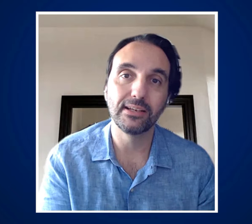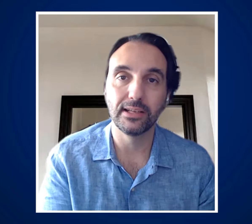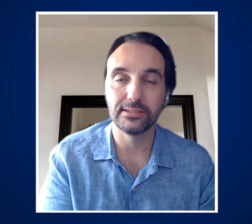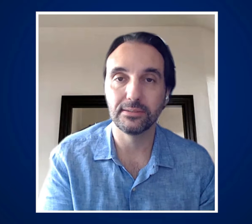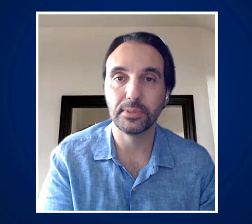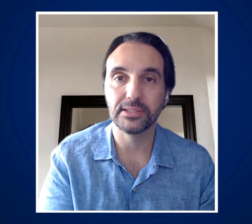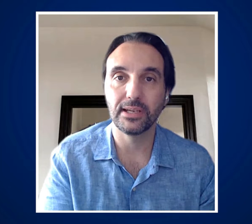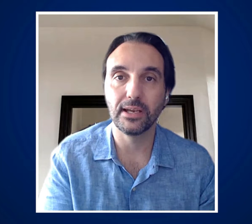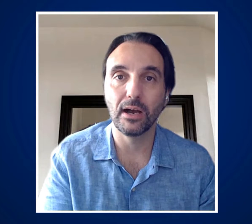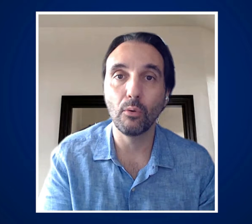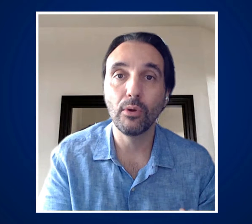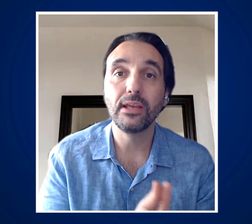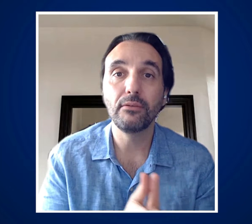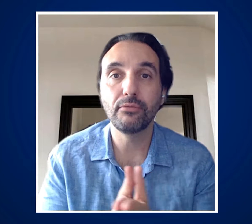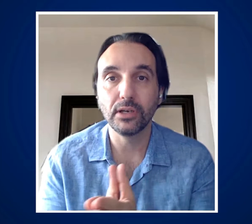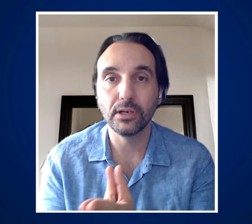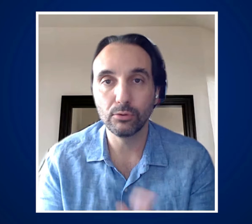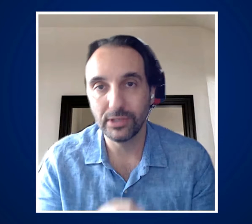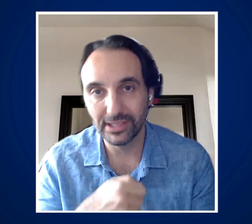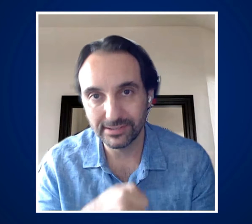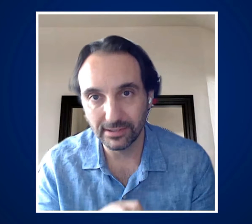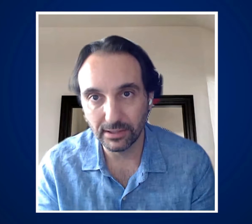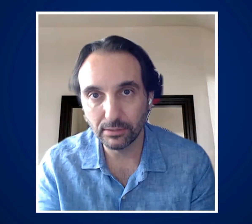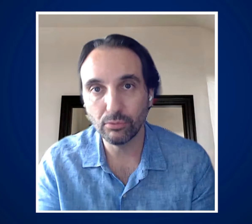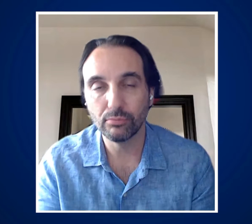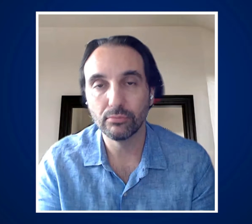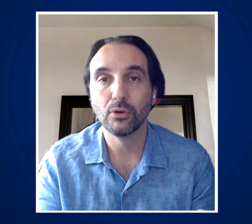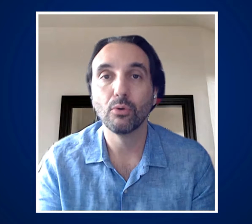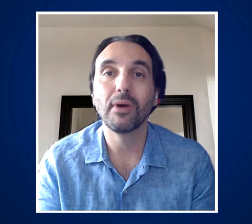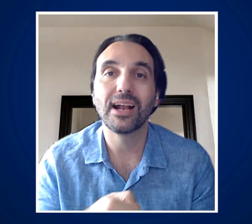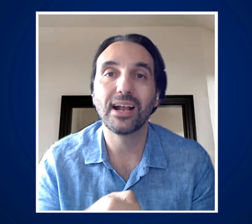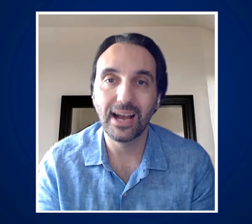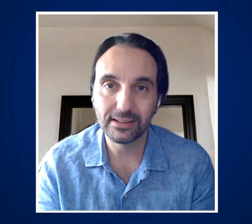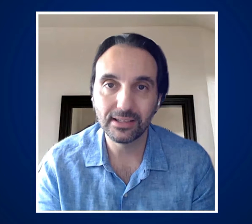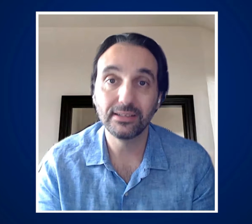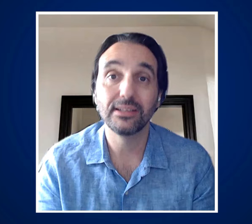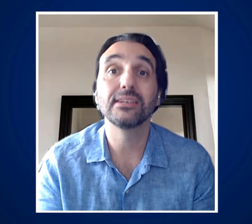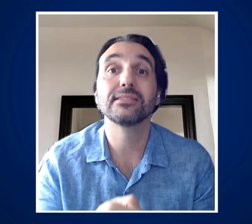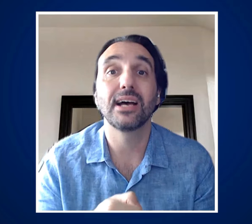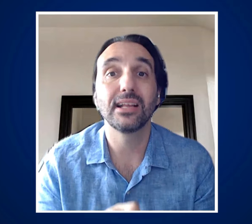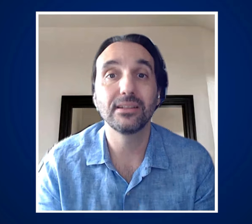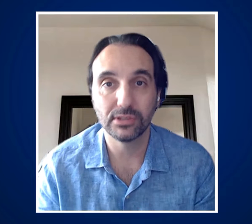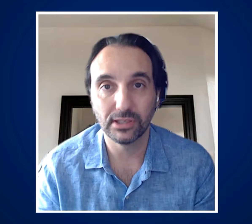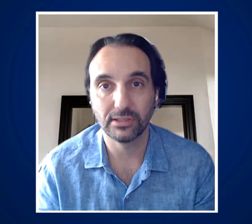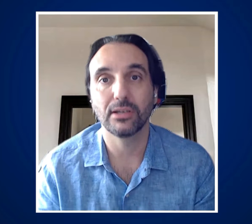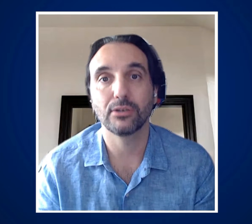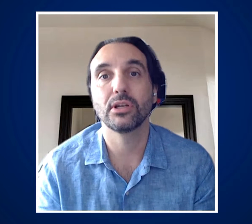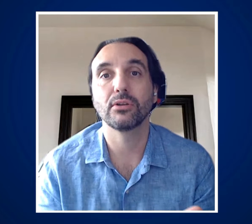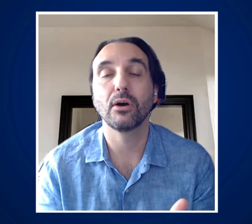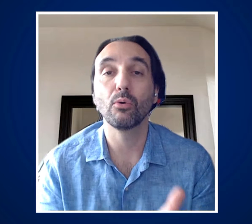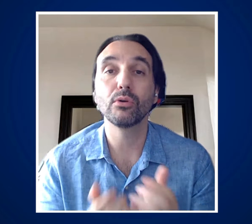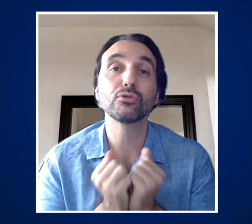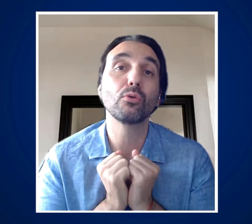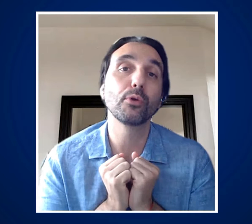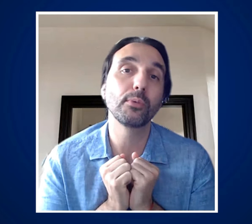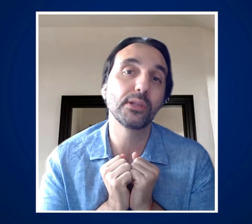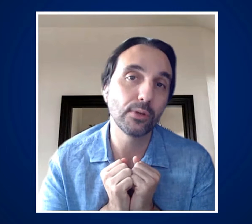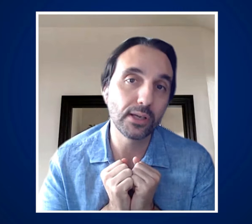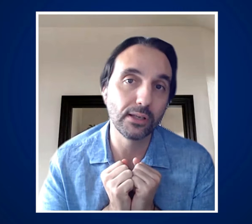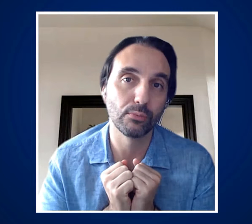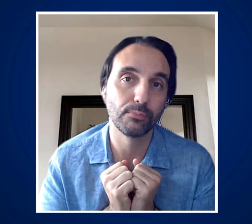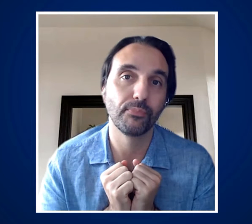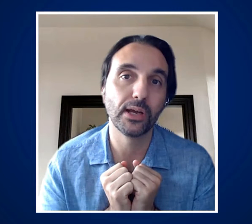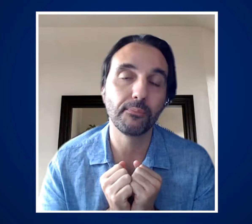aquela liderança empresarial enviando e assinando uma carta endereçada ao secretário-geral da ONU se